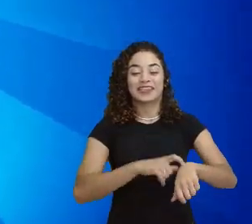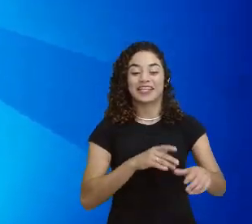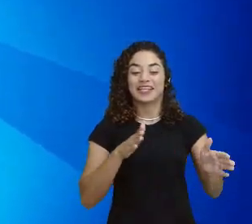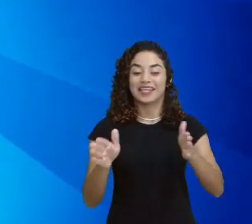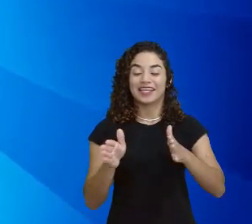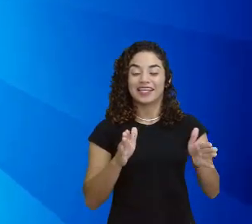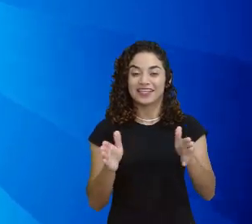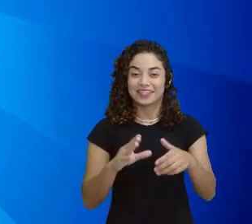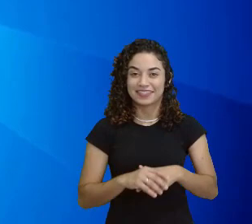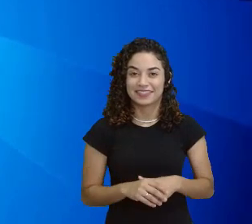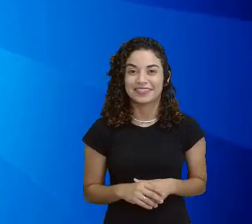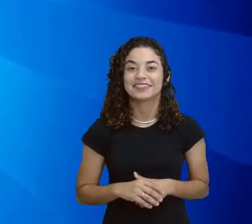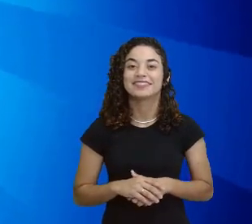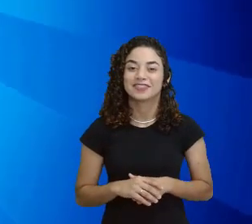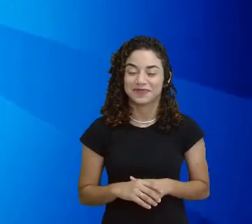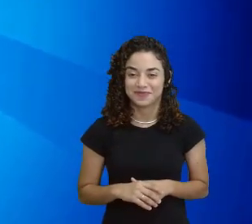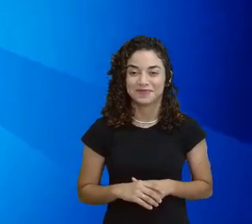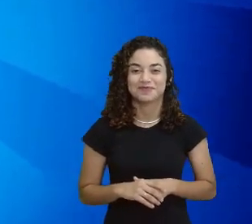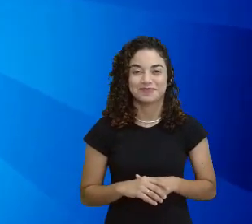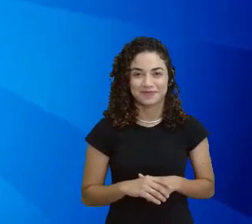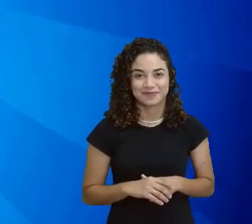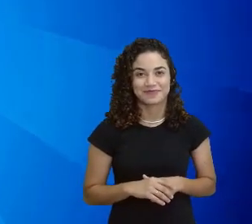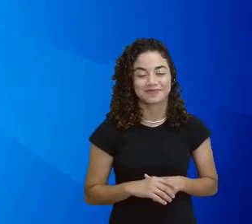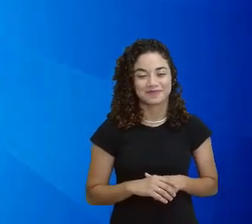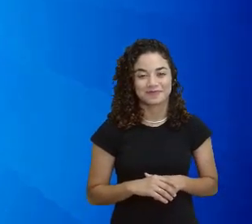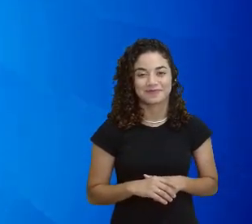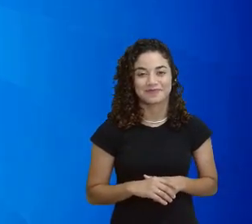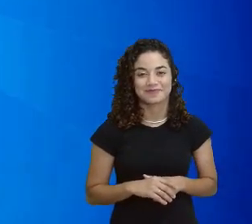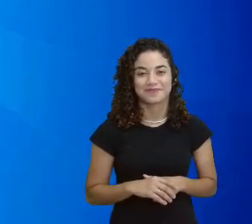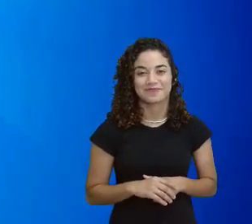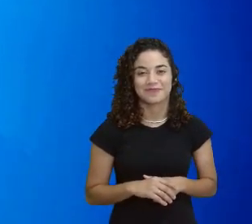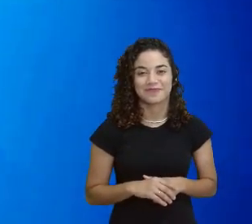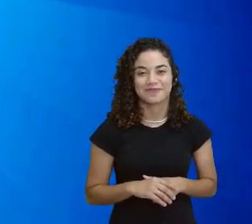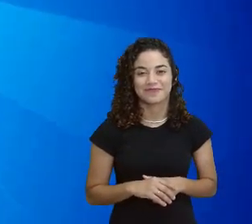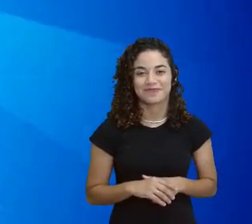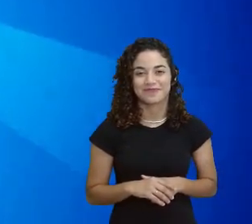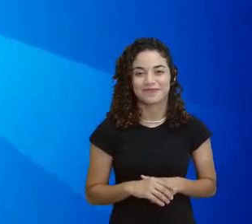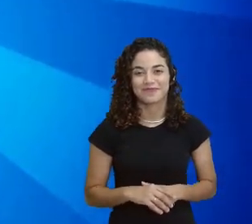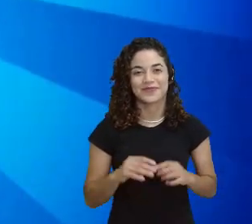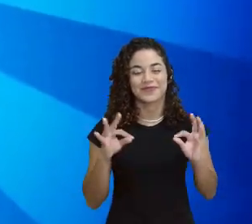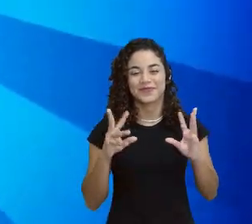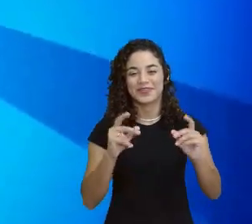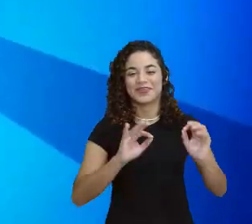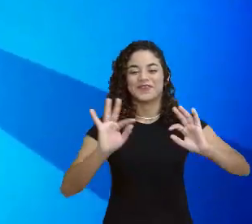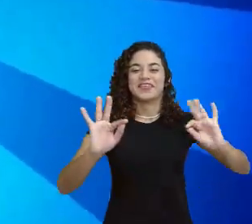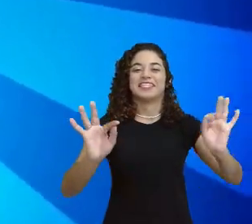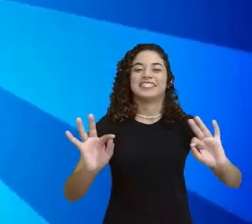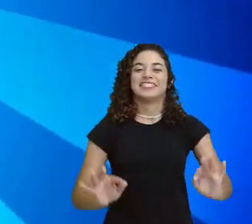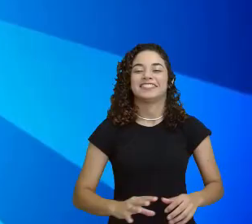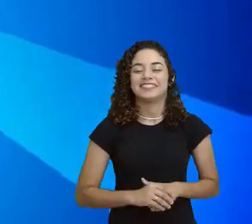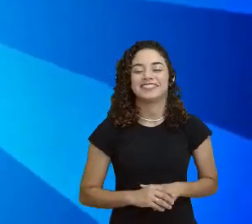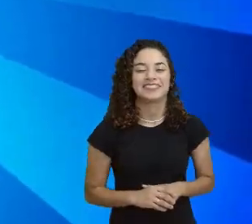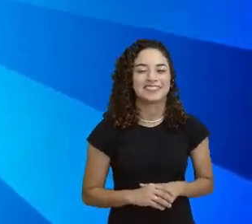não é isso aí? E olha, todo feliz da vida.